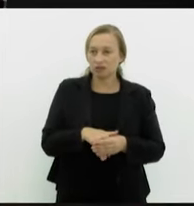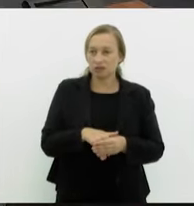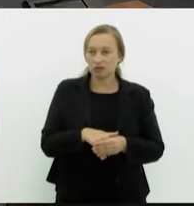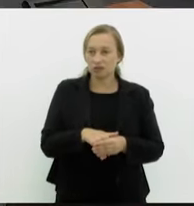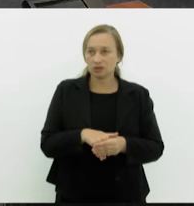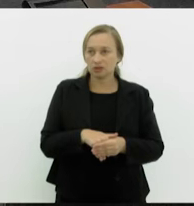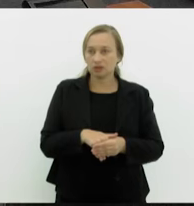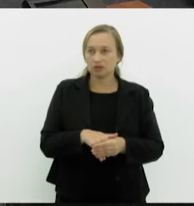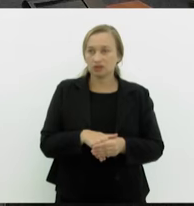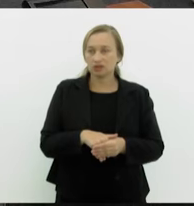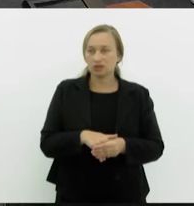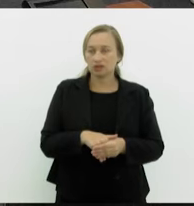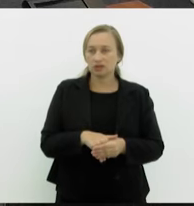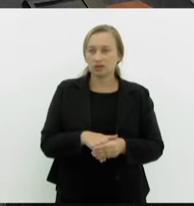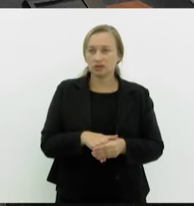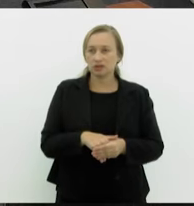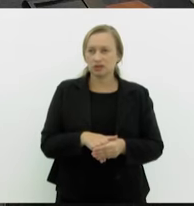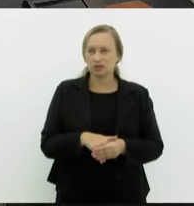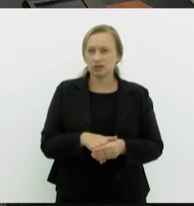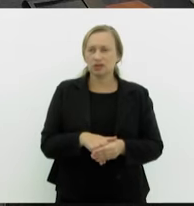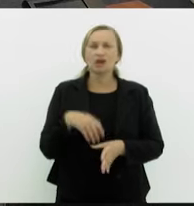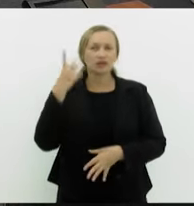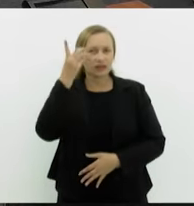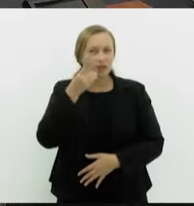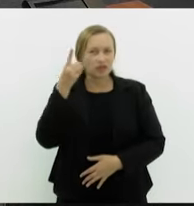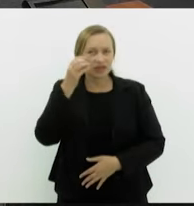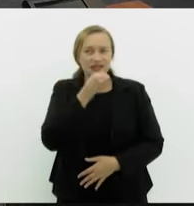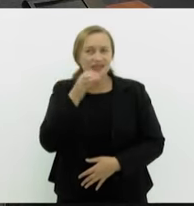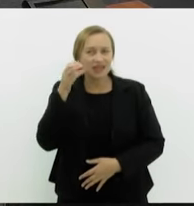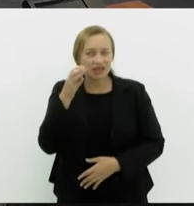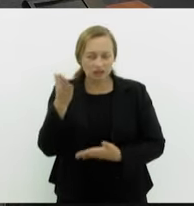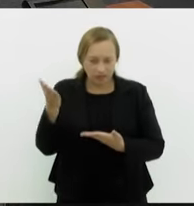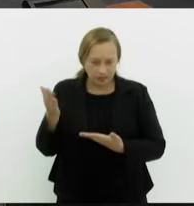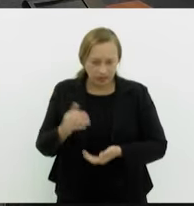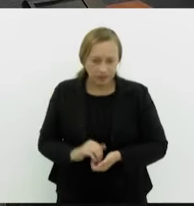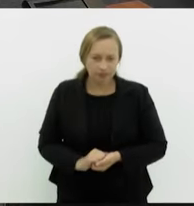Em votação. Deputada Célia Jordão, por favor.